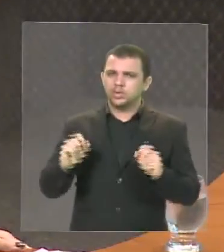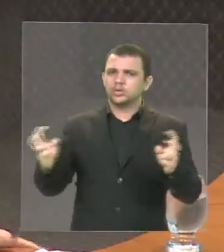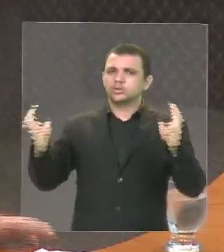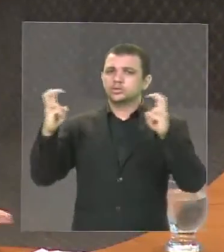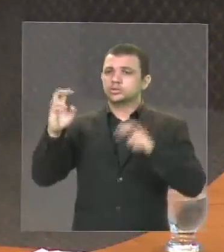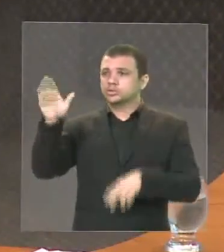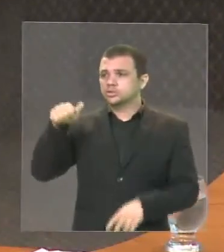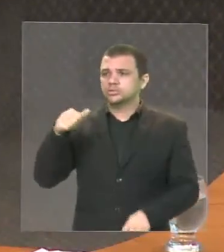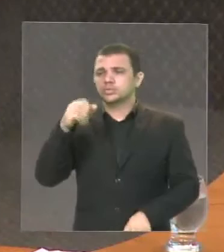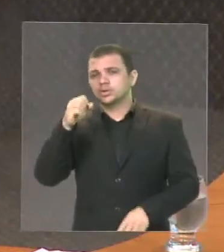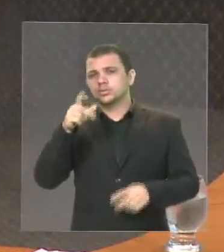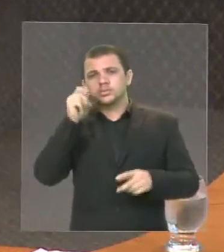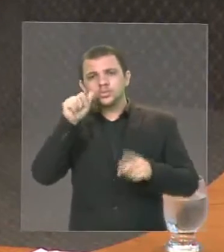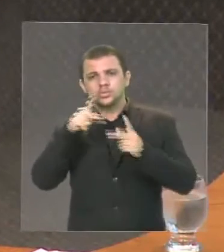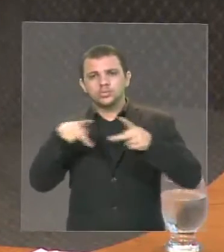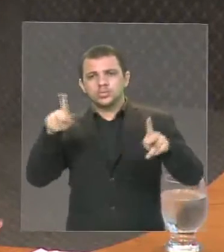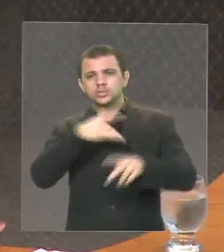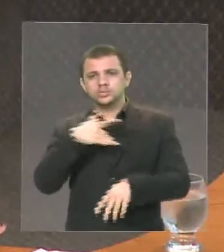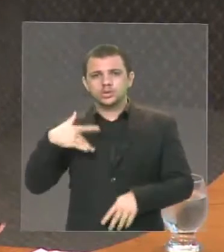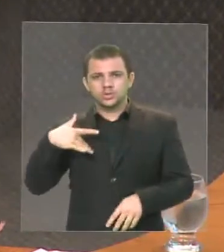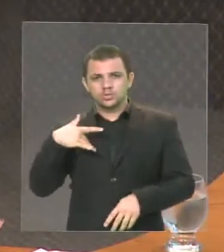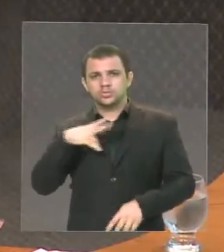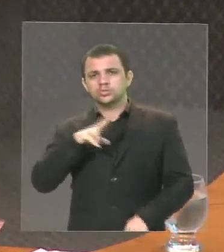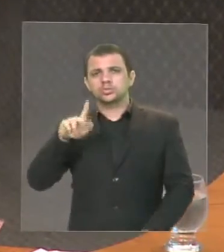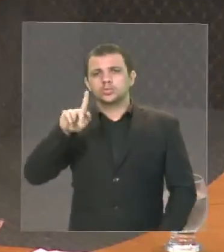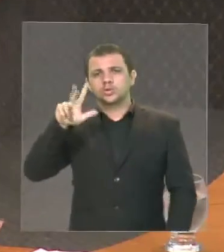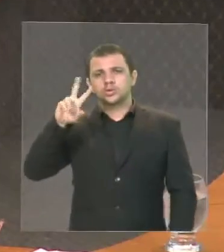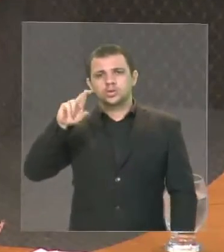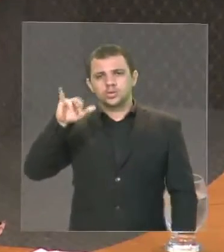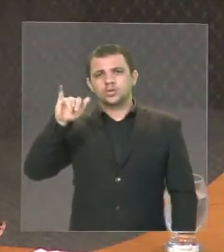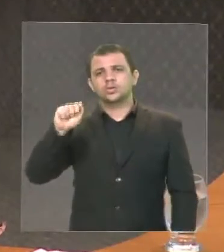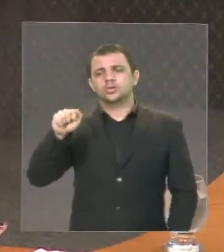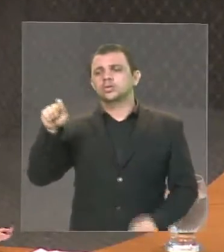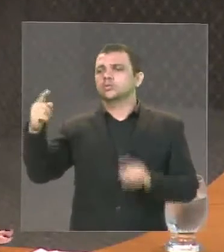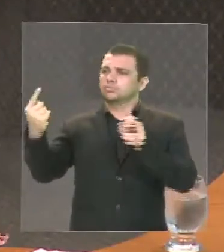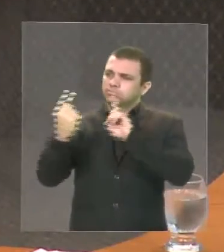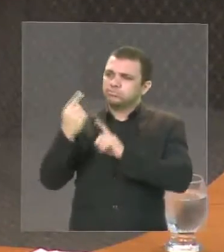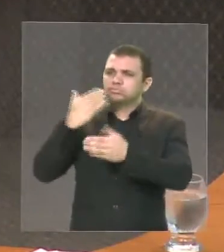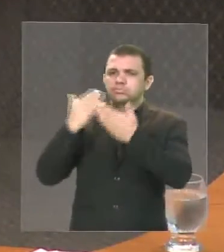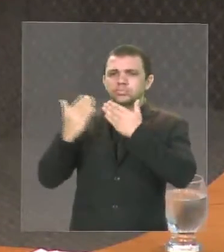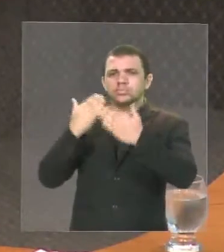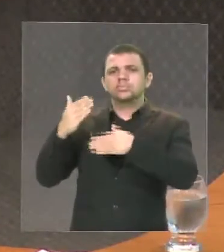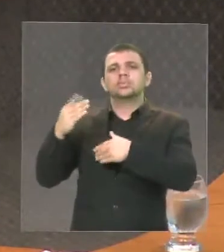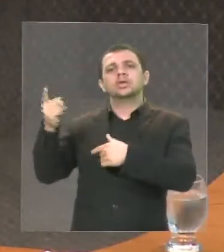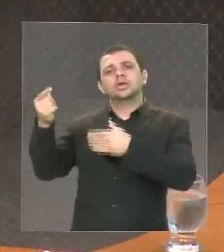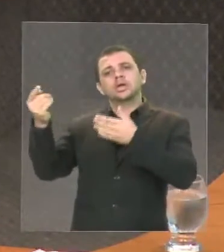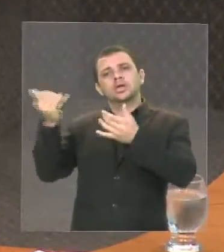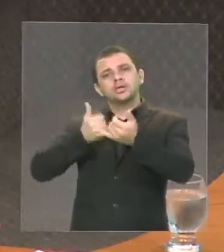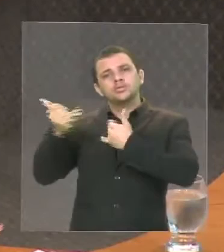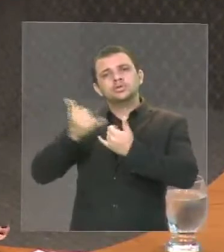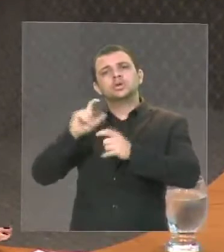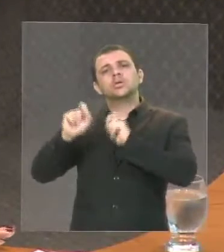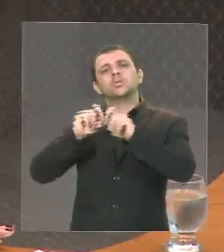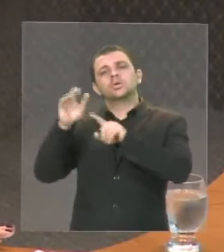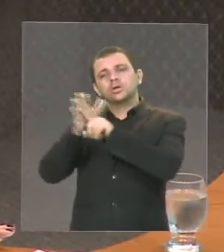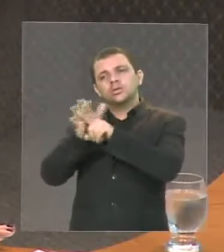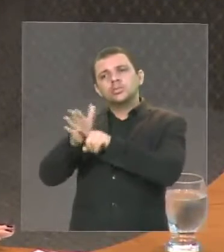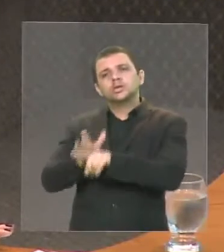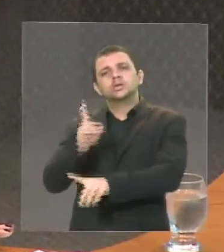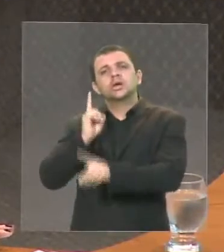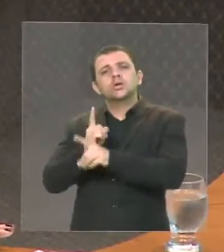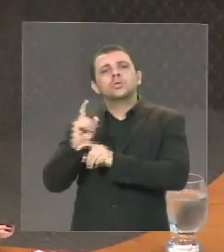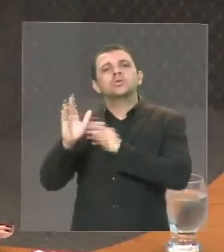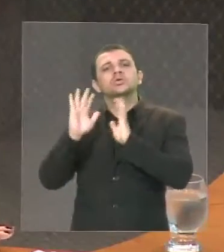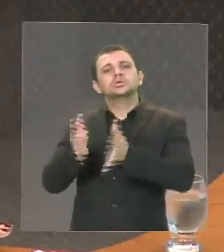Glória Mafra, para tomarmos conhecimento sobre o que já foi apurado pela promotoria e,